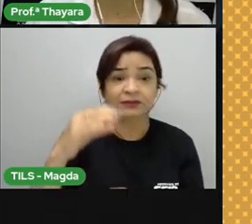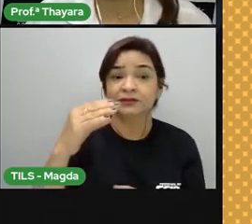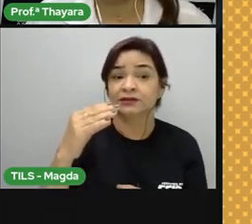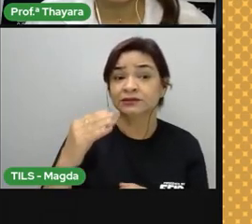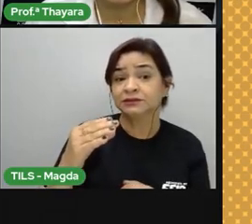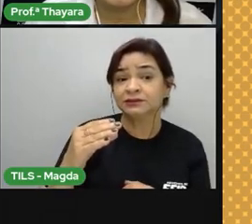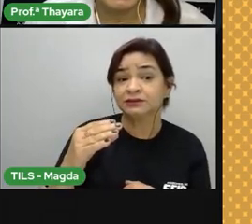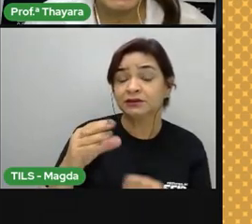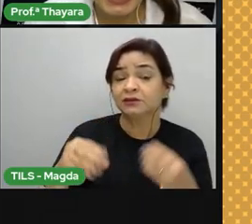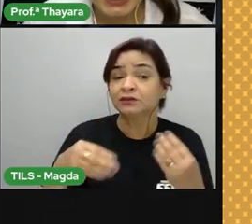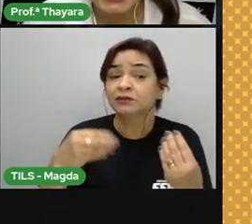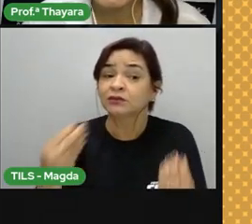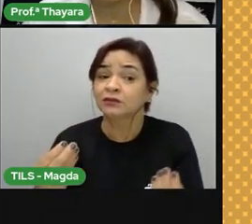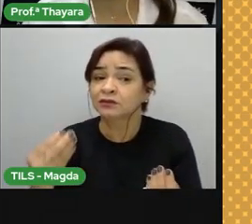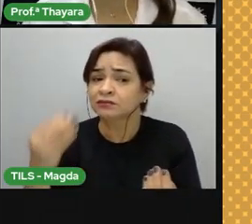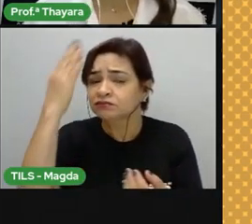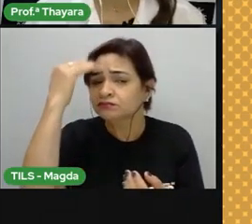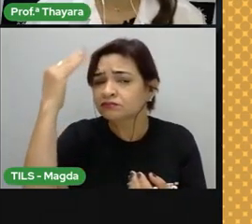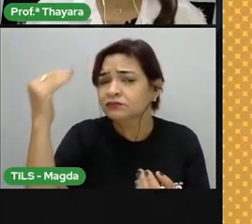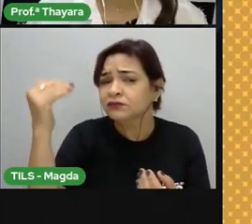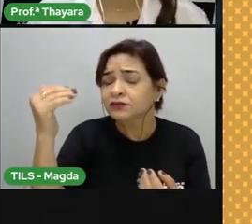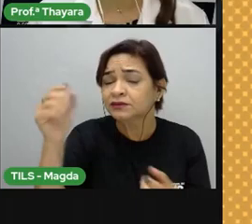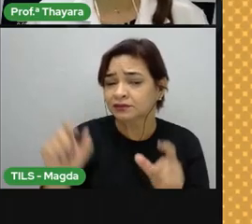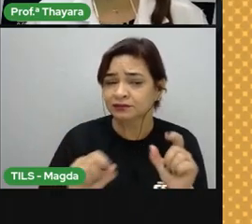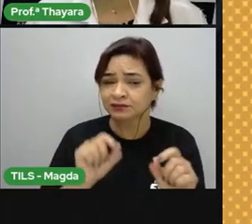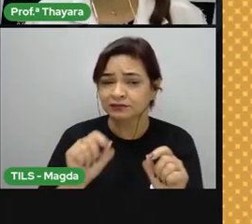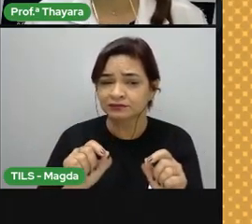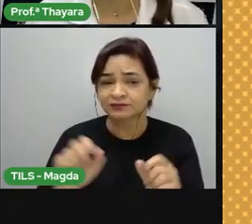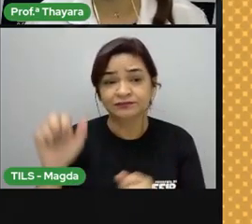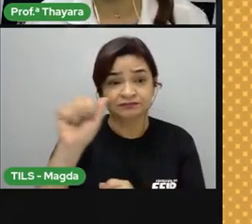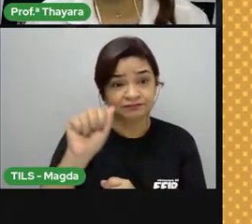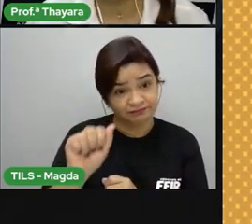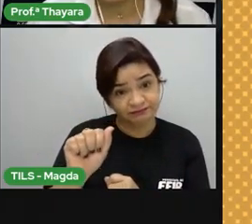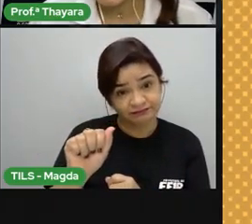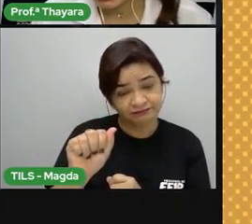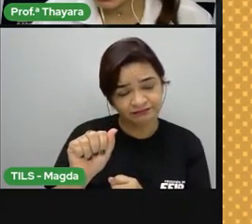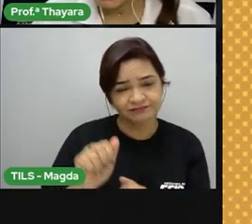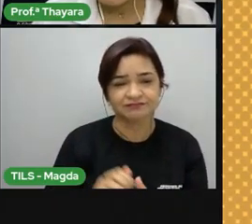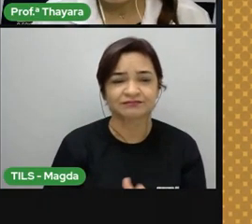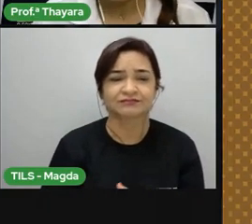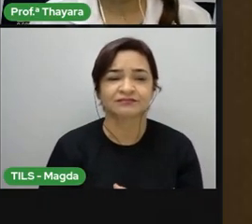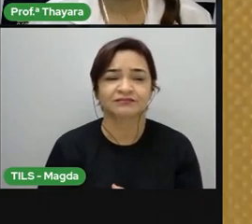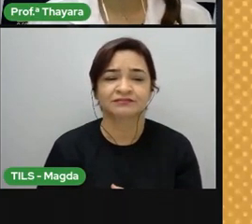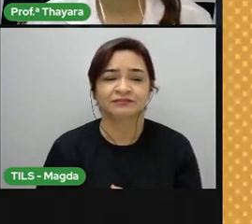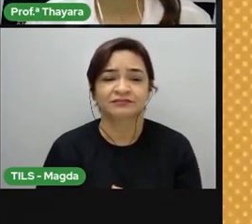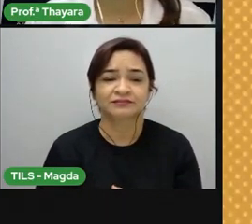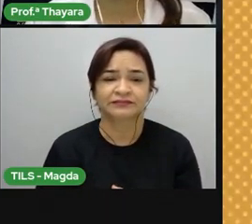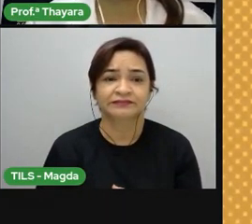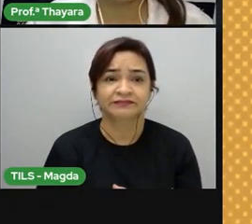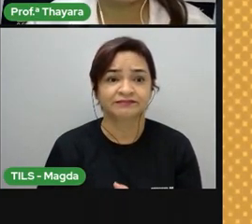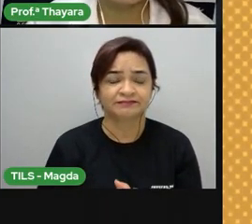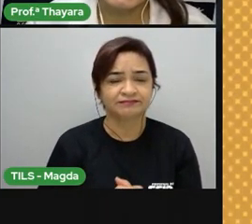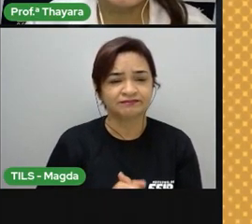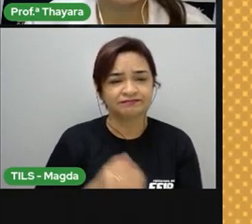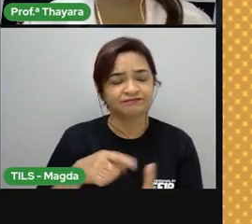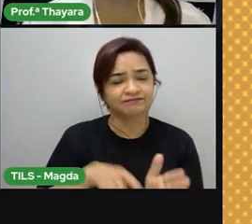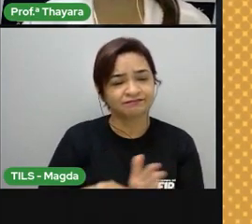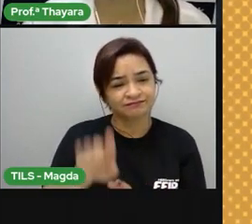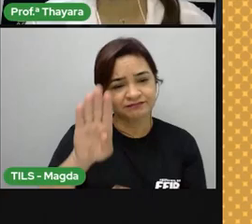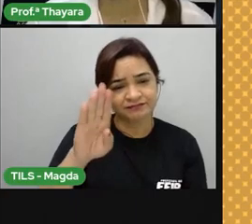ou letra C, Galileu Galilei? E a resposta certa era a letra A, Aristóteles. E a última